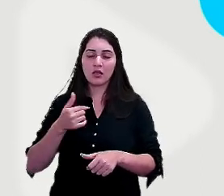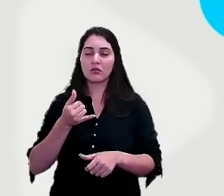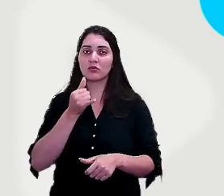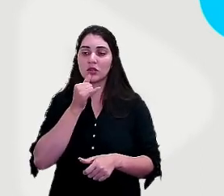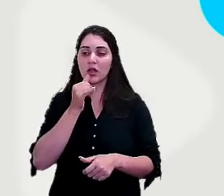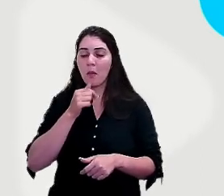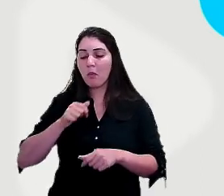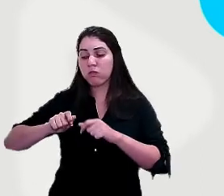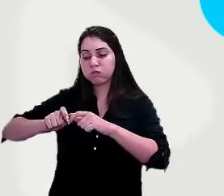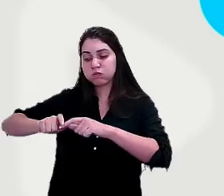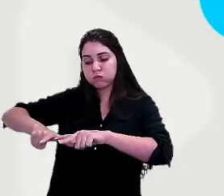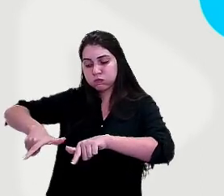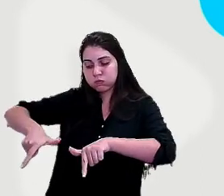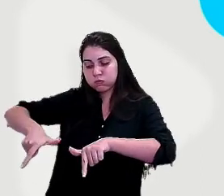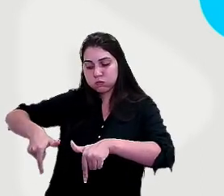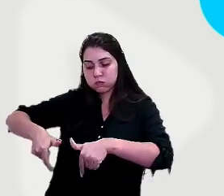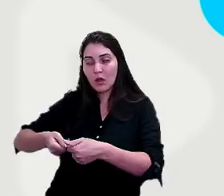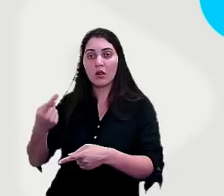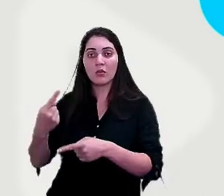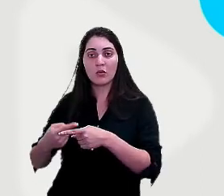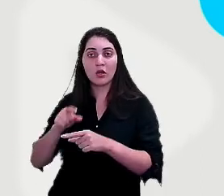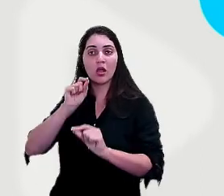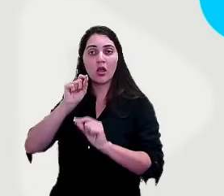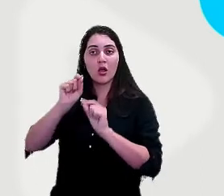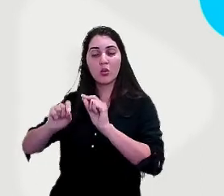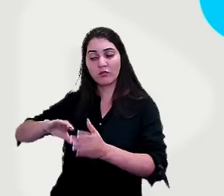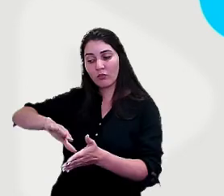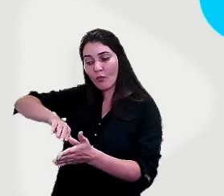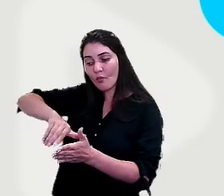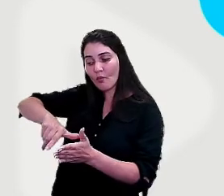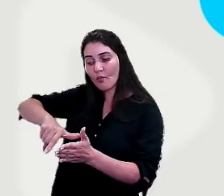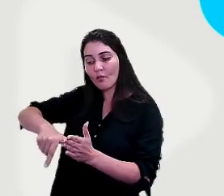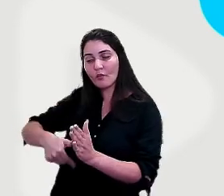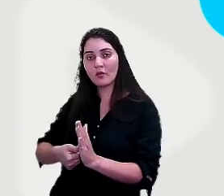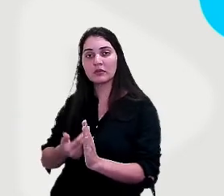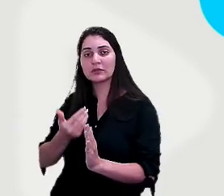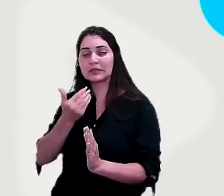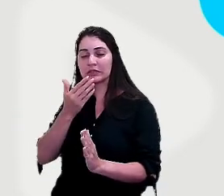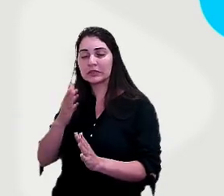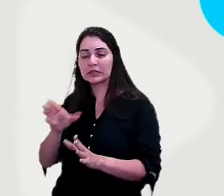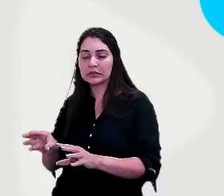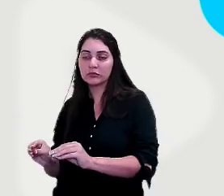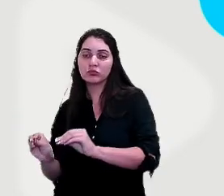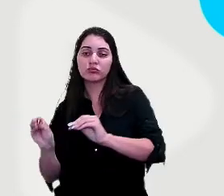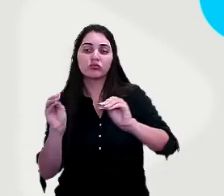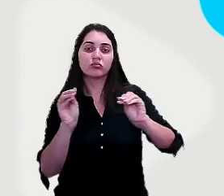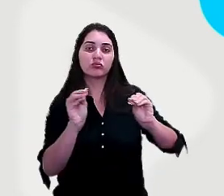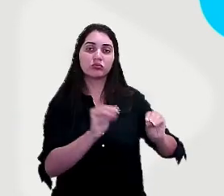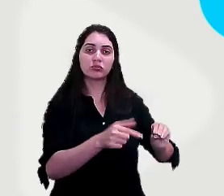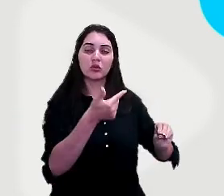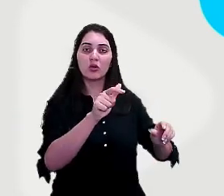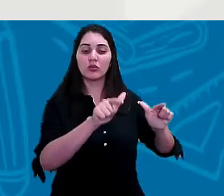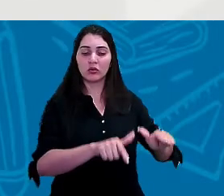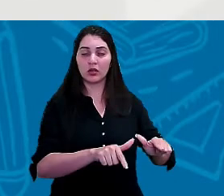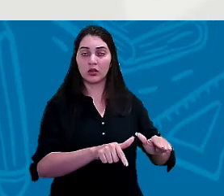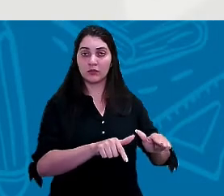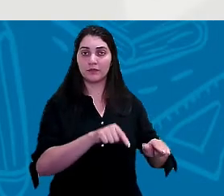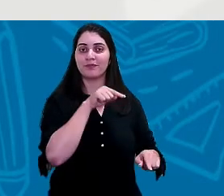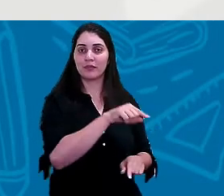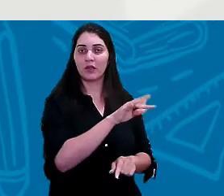vai levar, porque aquilo que foi retirado, ele vai ser transportado e vai ser jogado em outro lugar. No intemperismo, não.